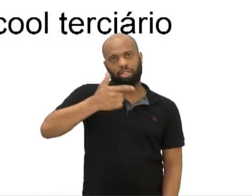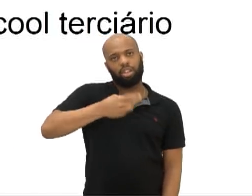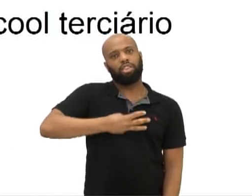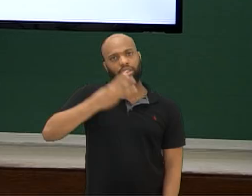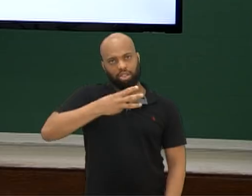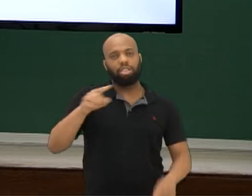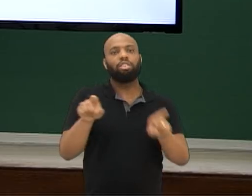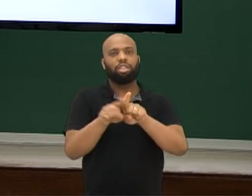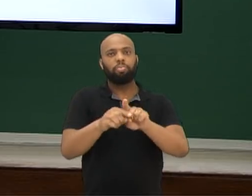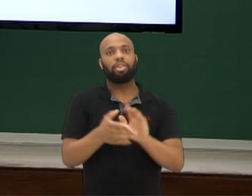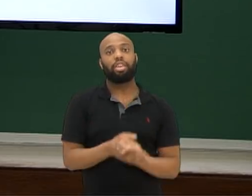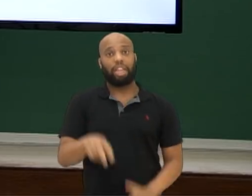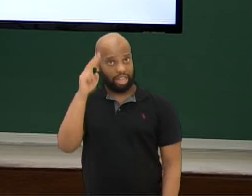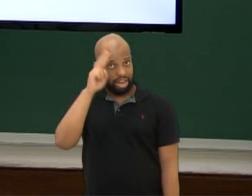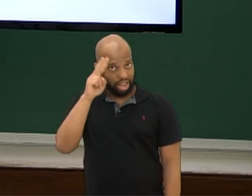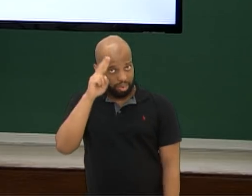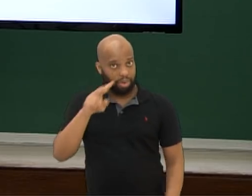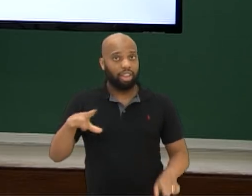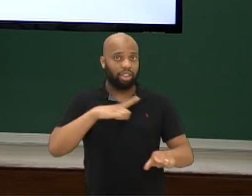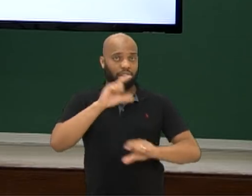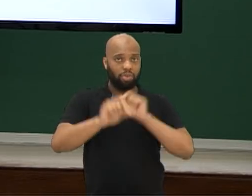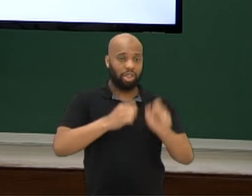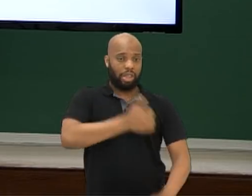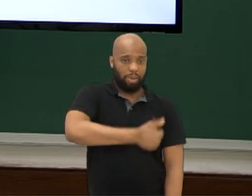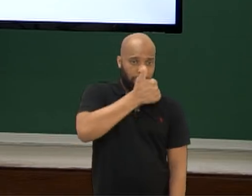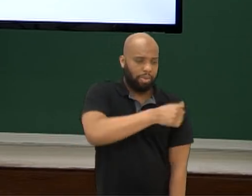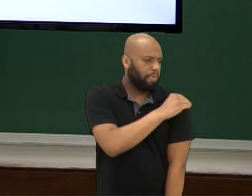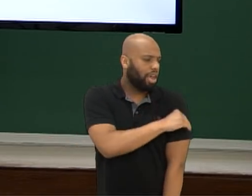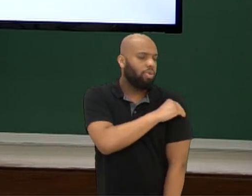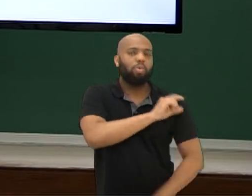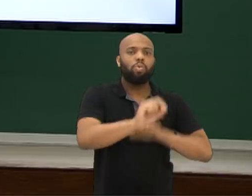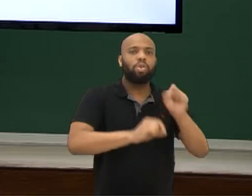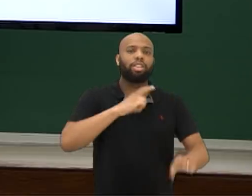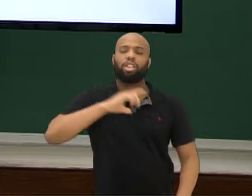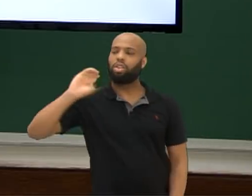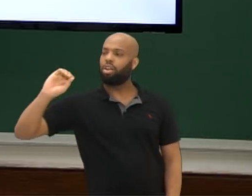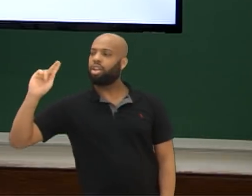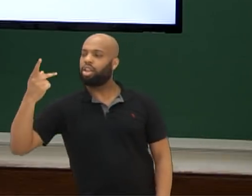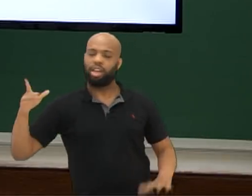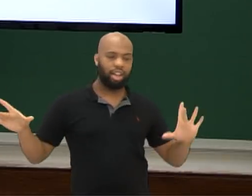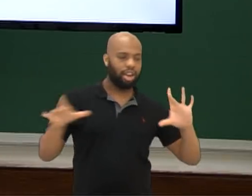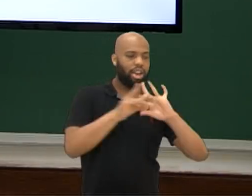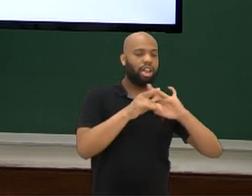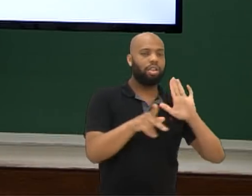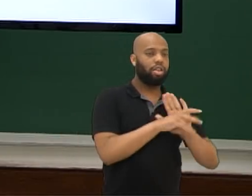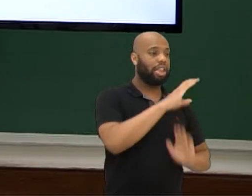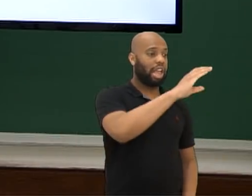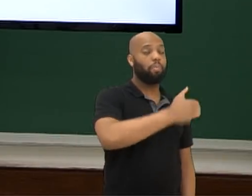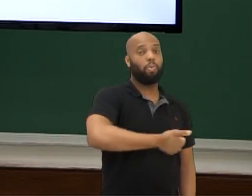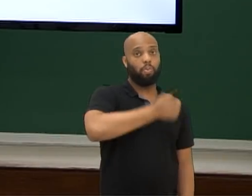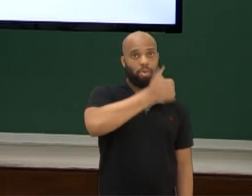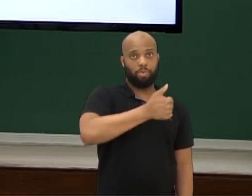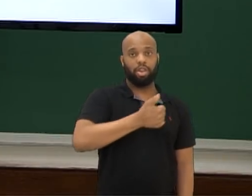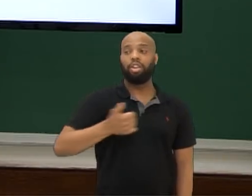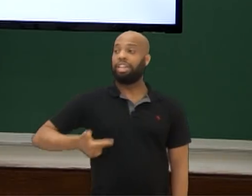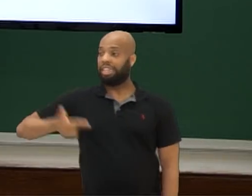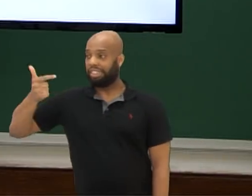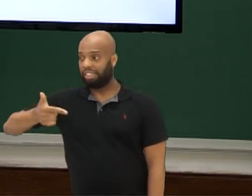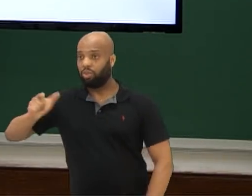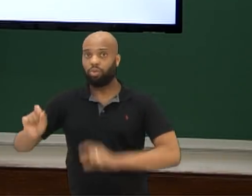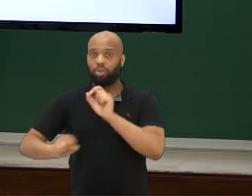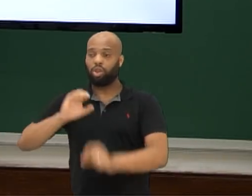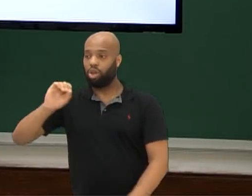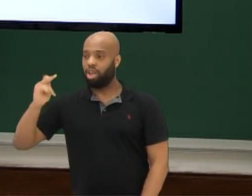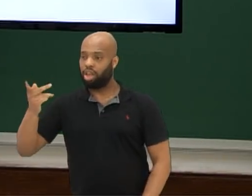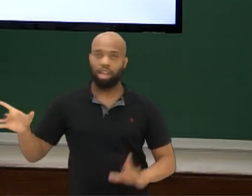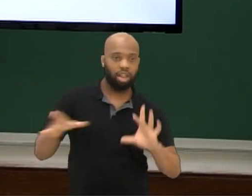terciário. Lembra, né? O álcool primário é quando o OH se liga a um carbono primário. Secundário, o OH se